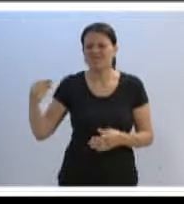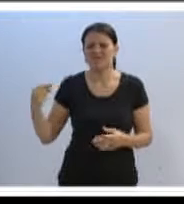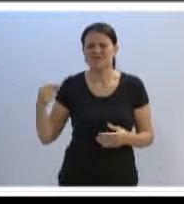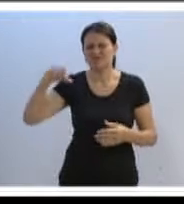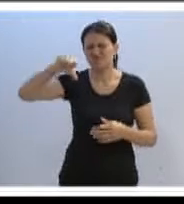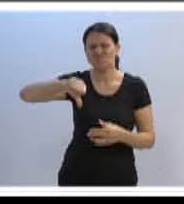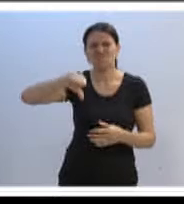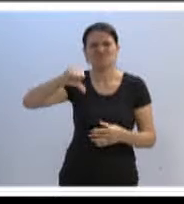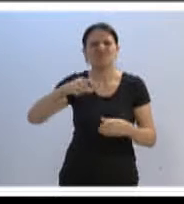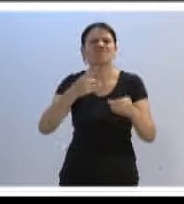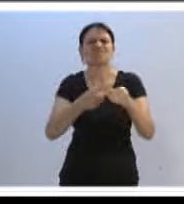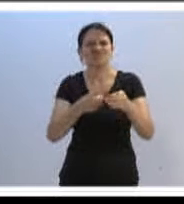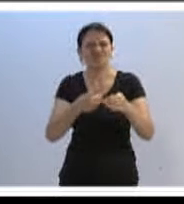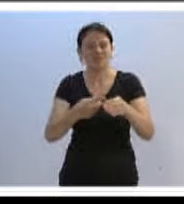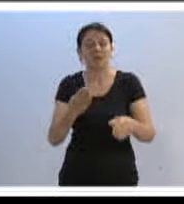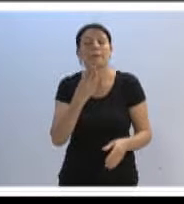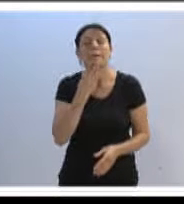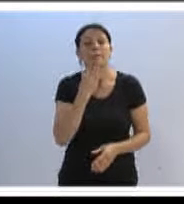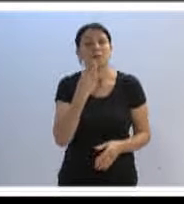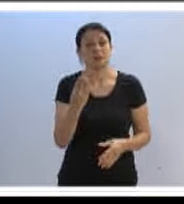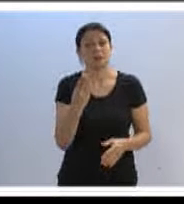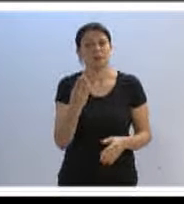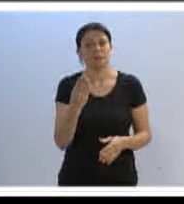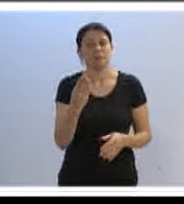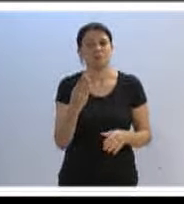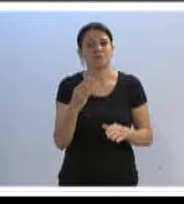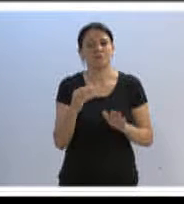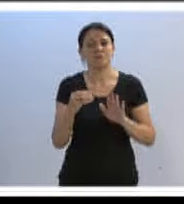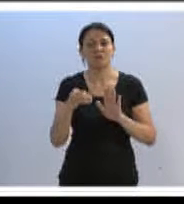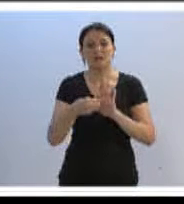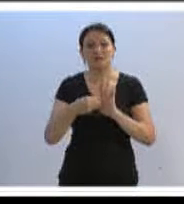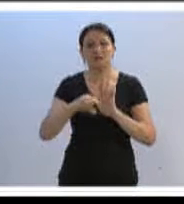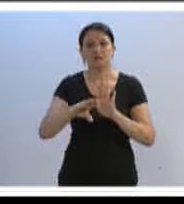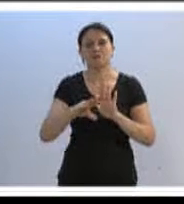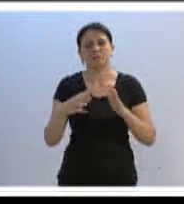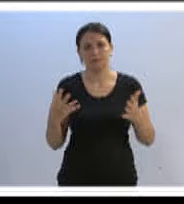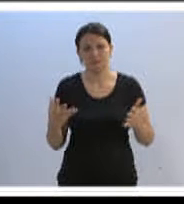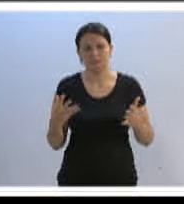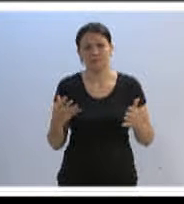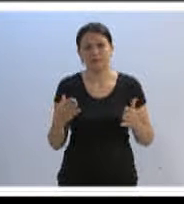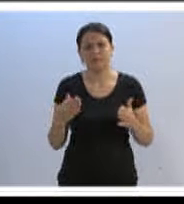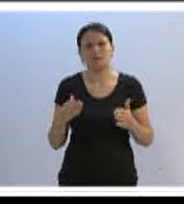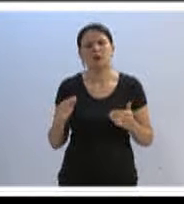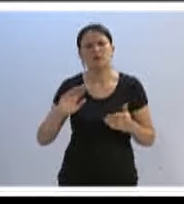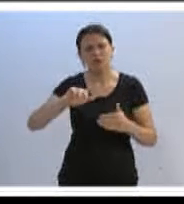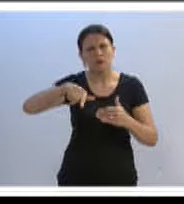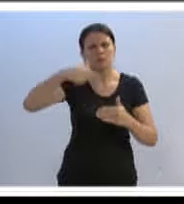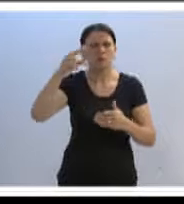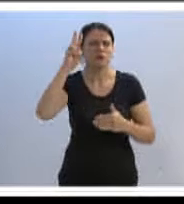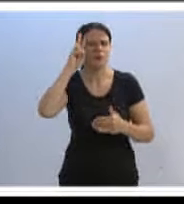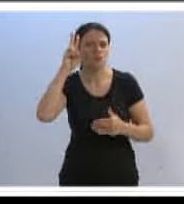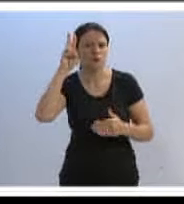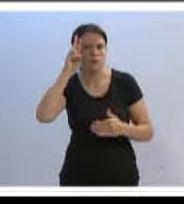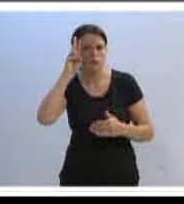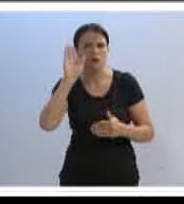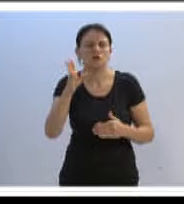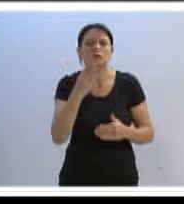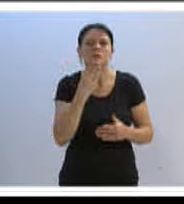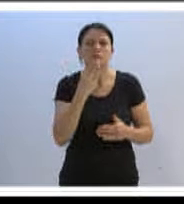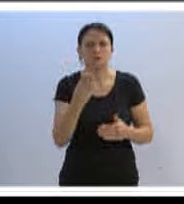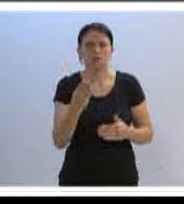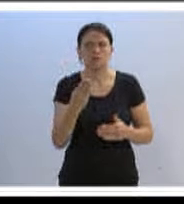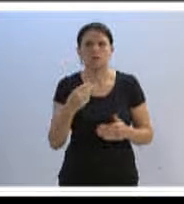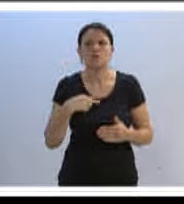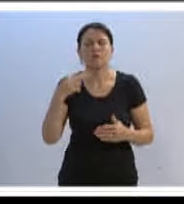cidade, e nós fizemos um pedido de indicação. Até logo na sequência, na segunda-feira, fizemos um pedido de indicação. Eu